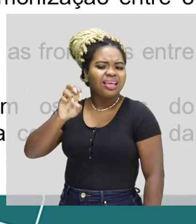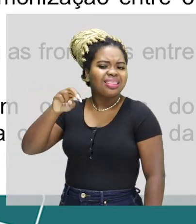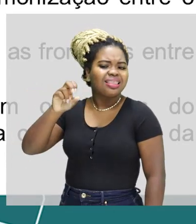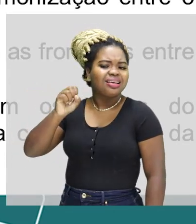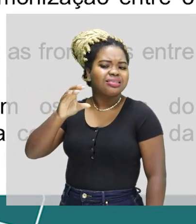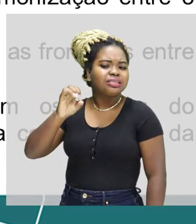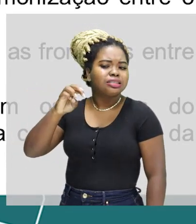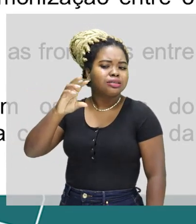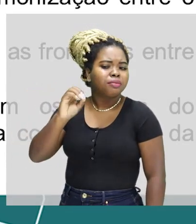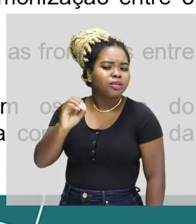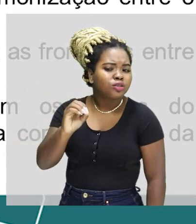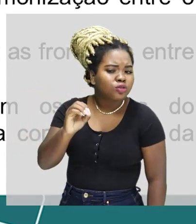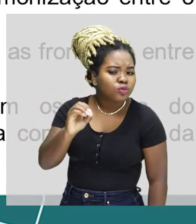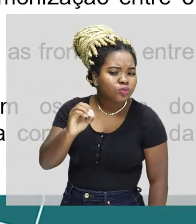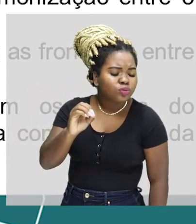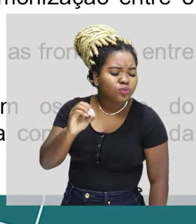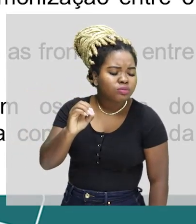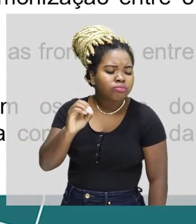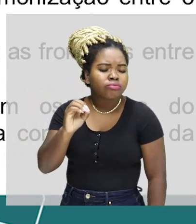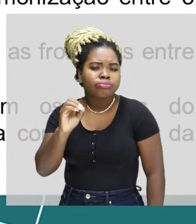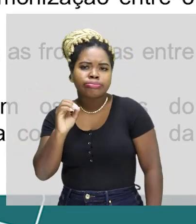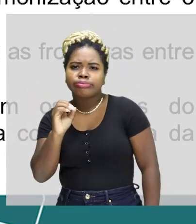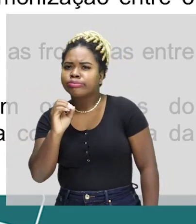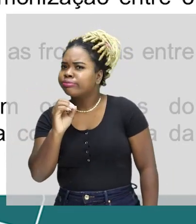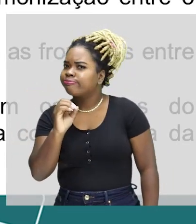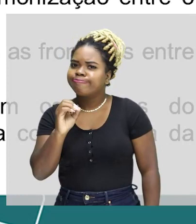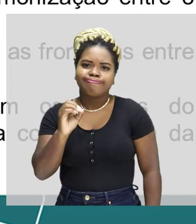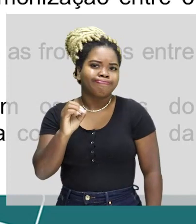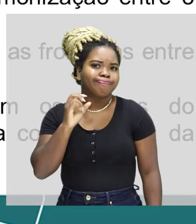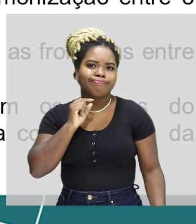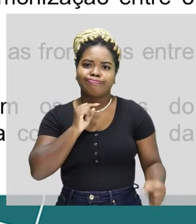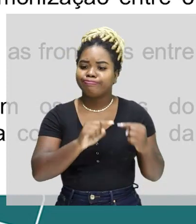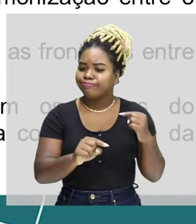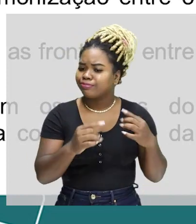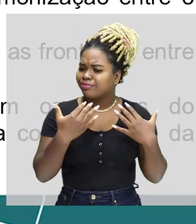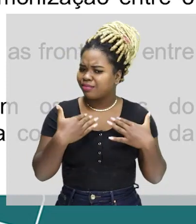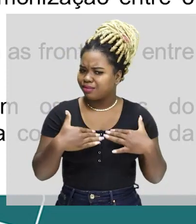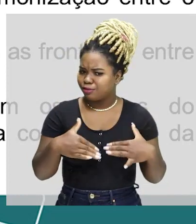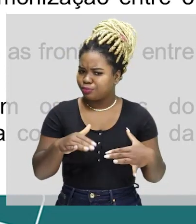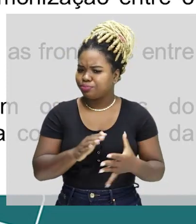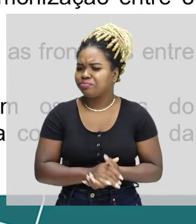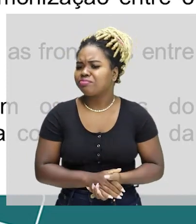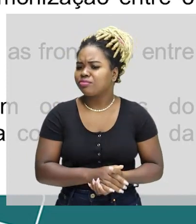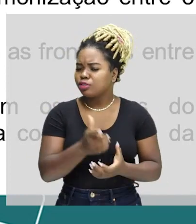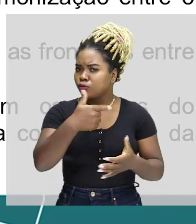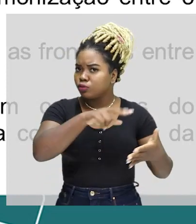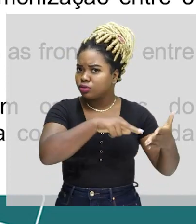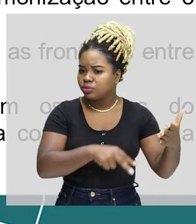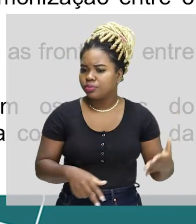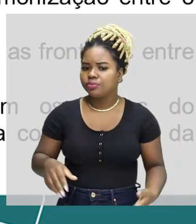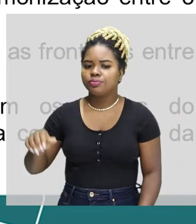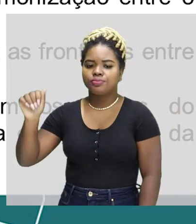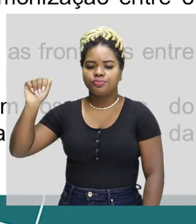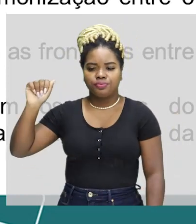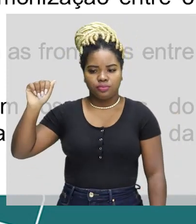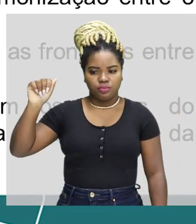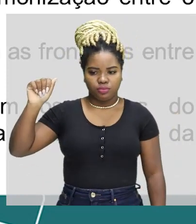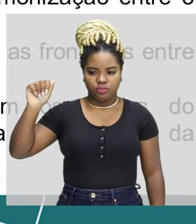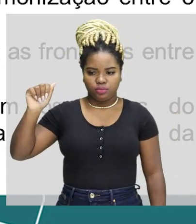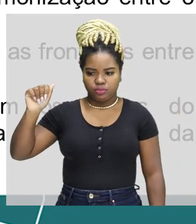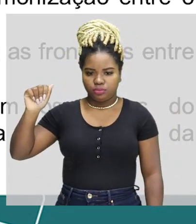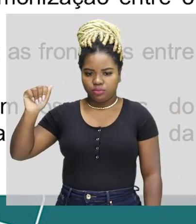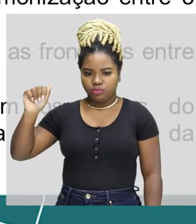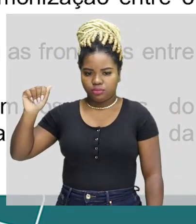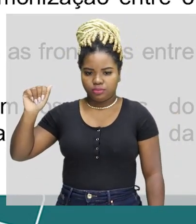está muito já distante. Calma, devagar. Quando na Europa se conseguia realizar uma separação entre campos